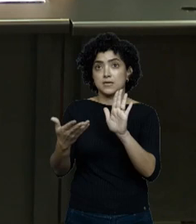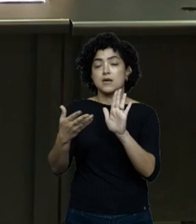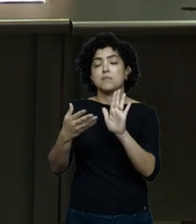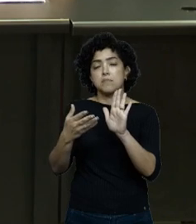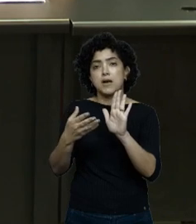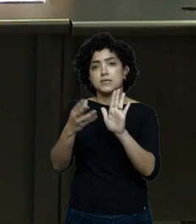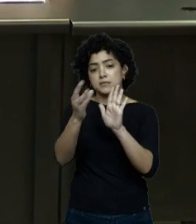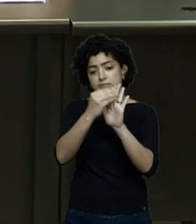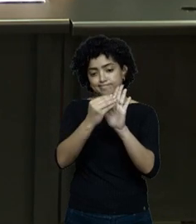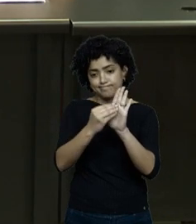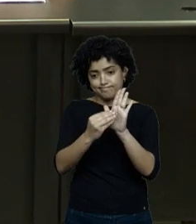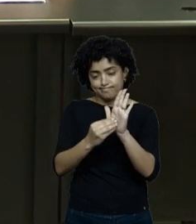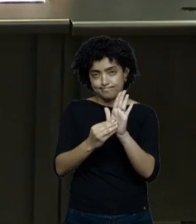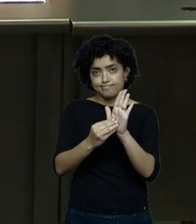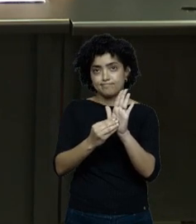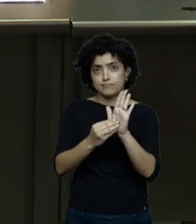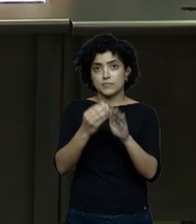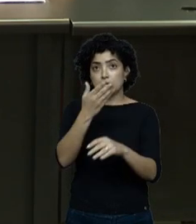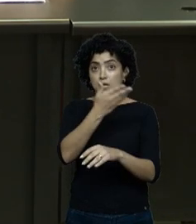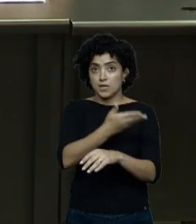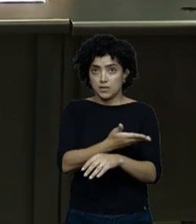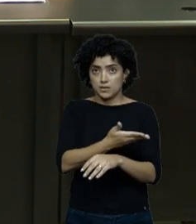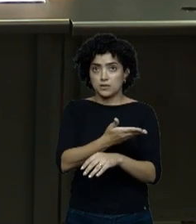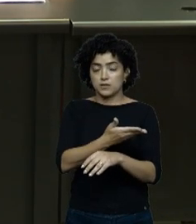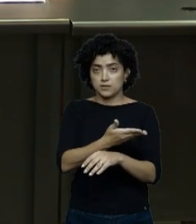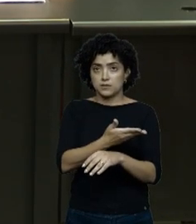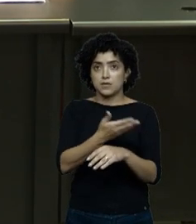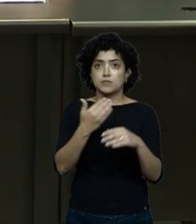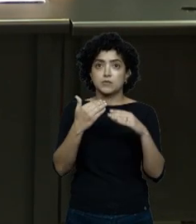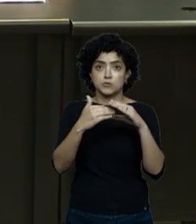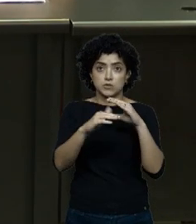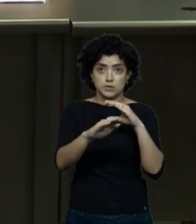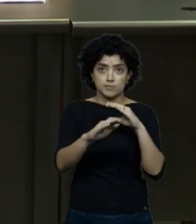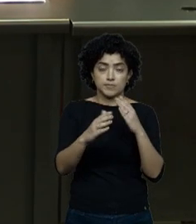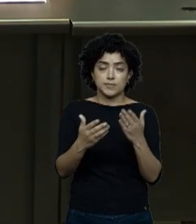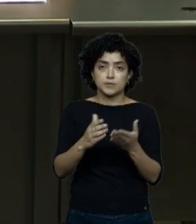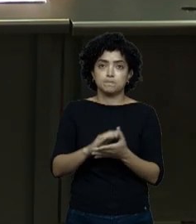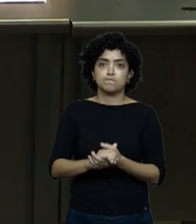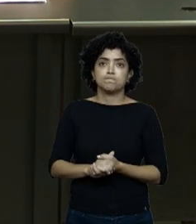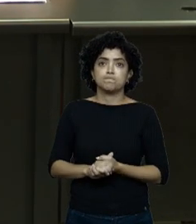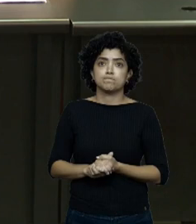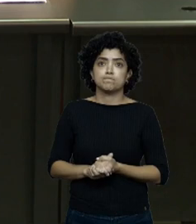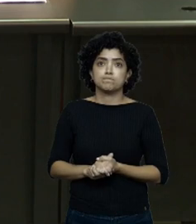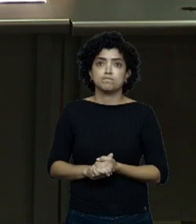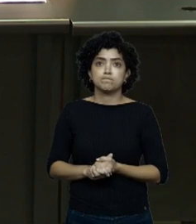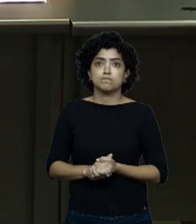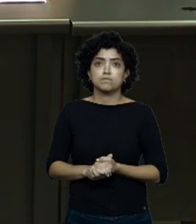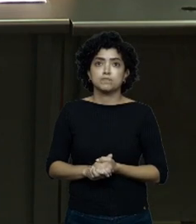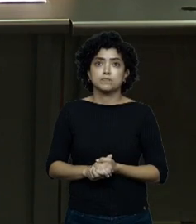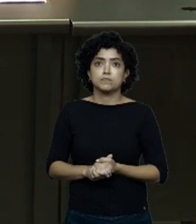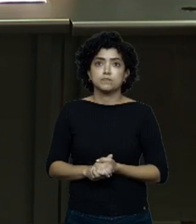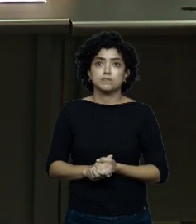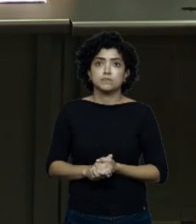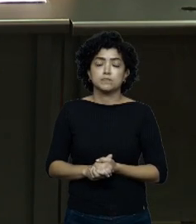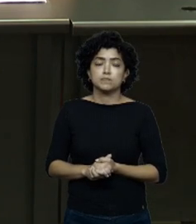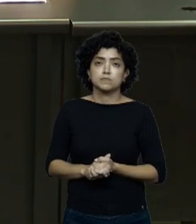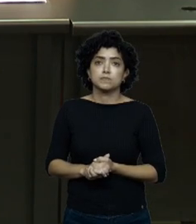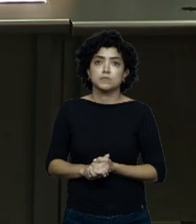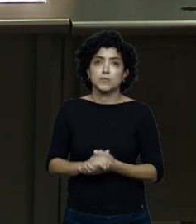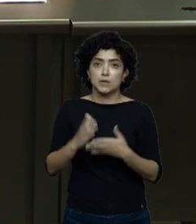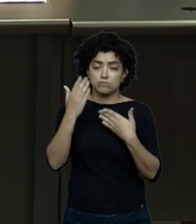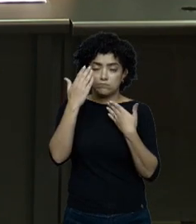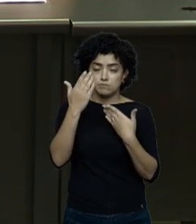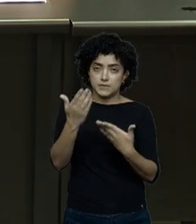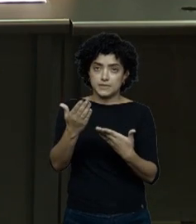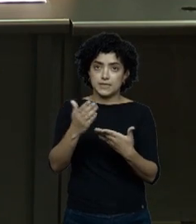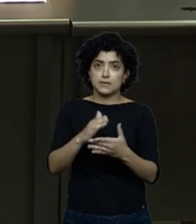colocado nesse processo doutor boteco depois eu quero dar o encaminhamento aqui da audiência obrigado e obrigado